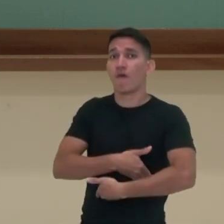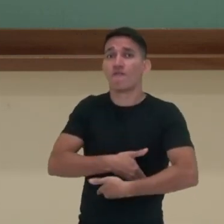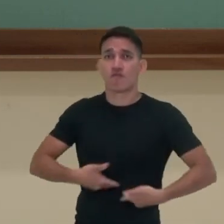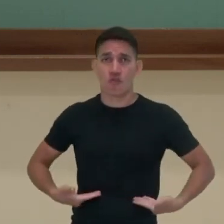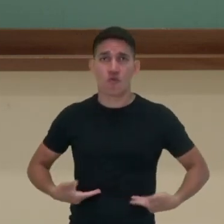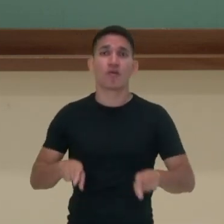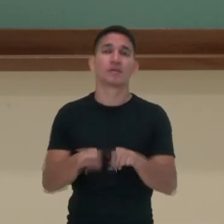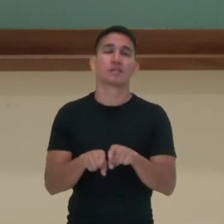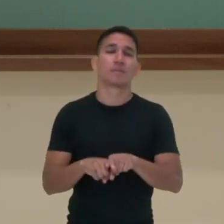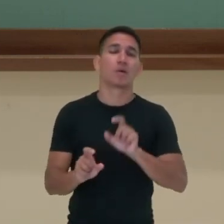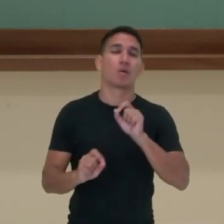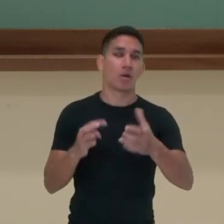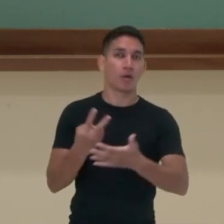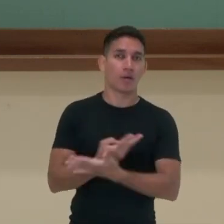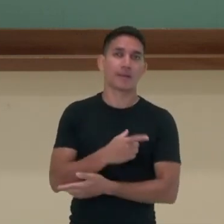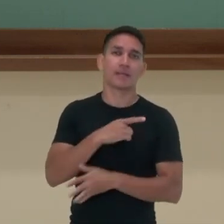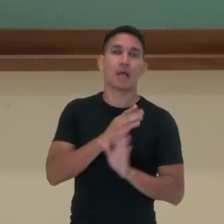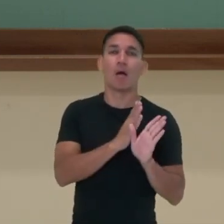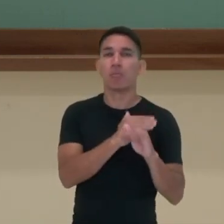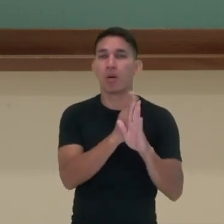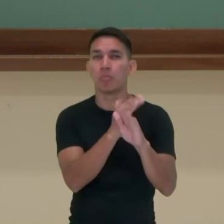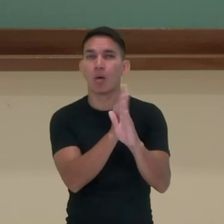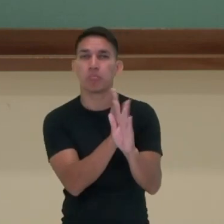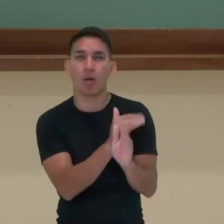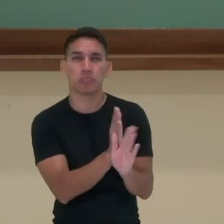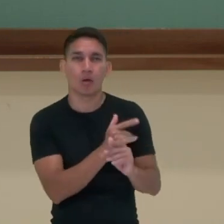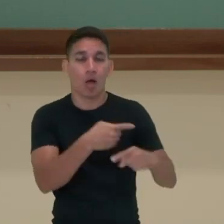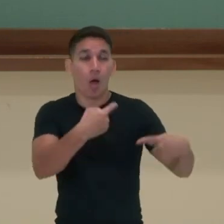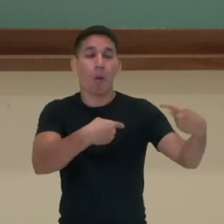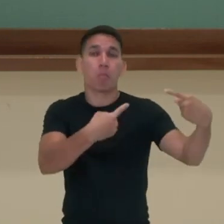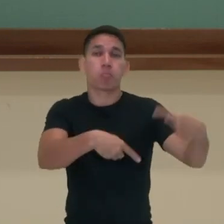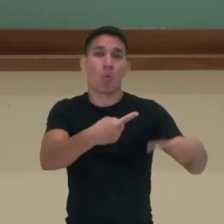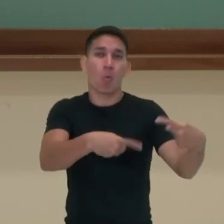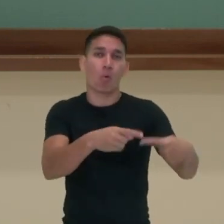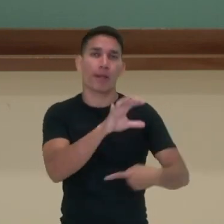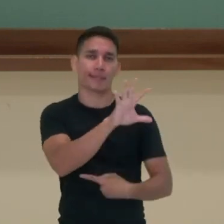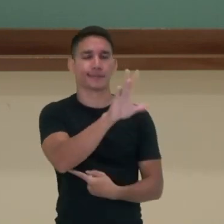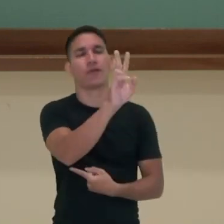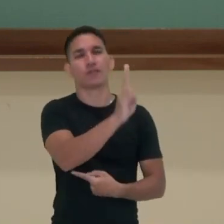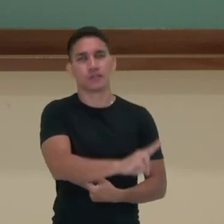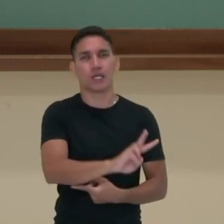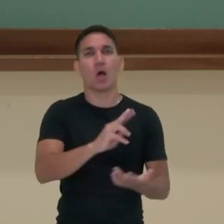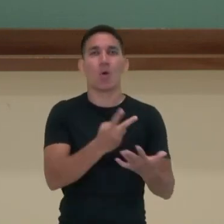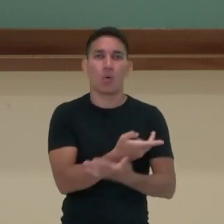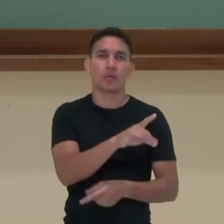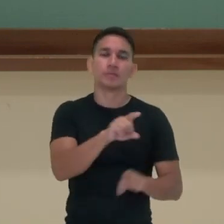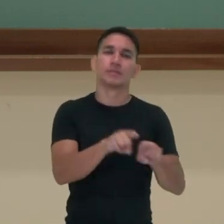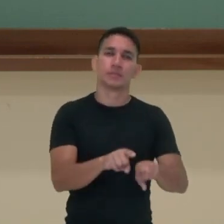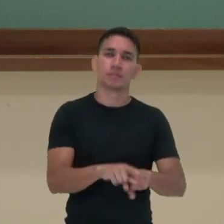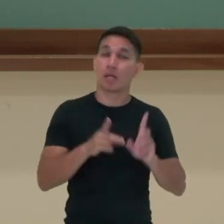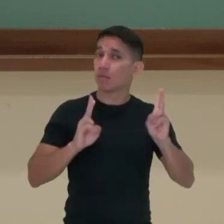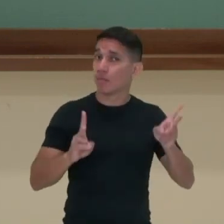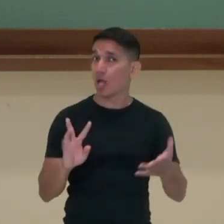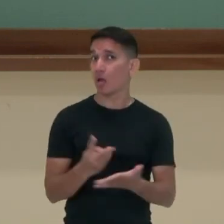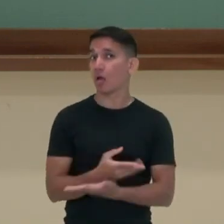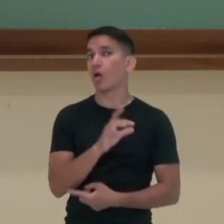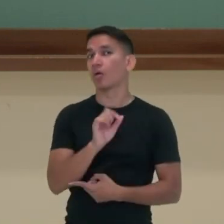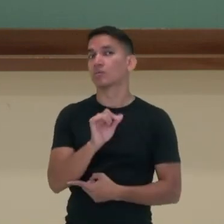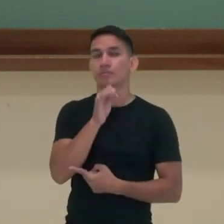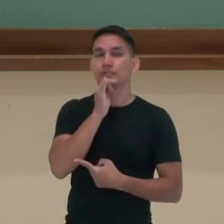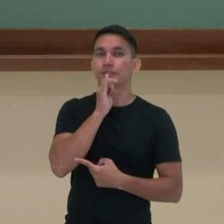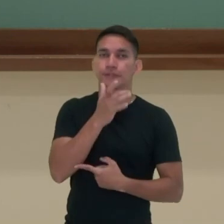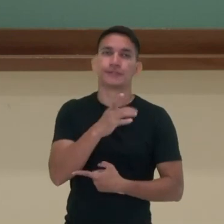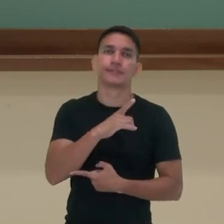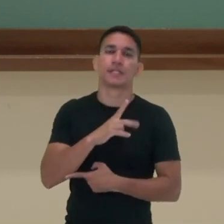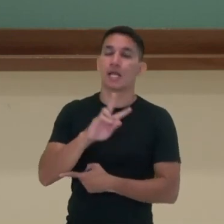e fugindo também de perseguição política, né, que acontece atualmente na Venezuela. A mesma coisa se dá, como por exemplo,